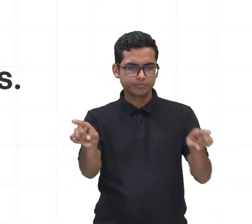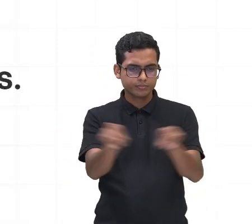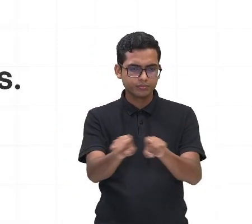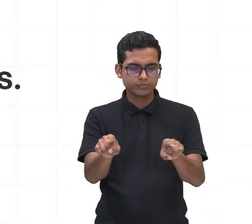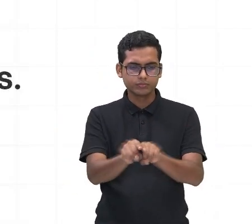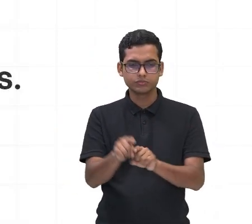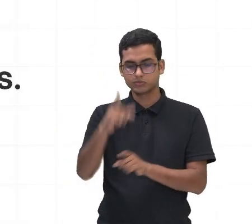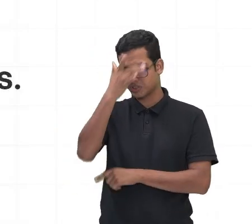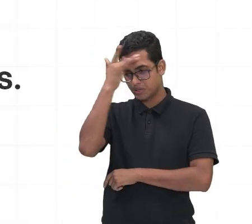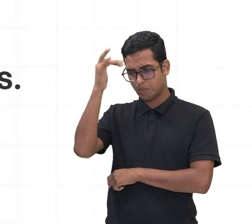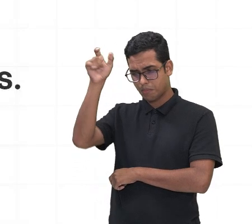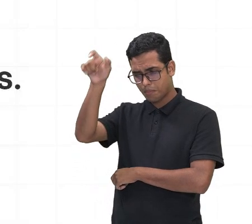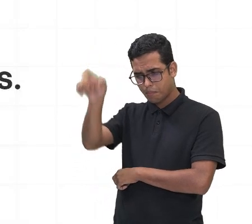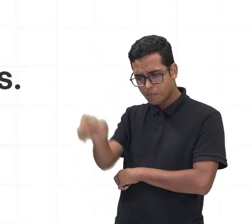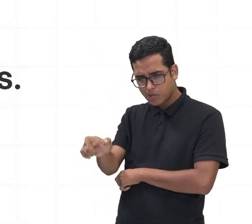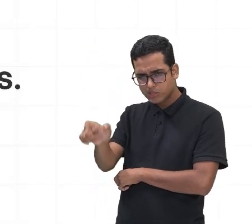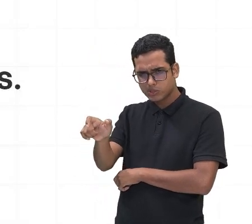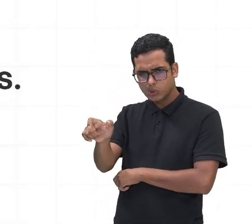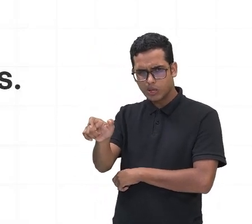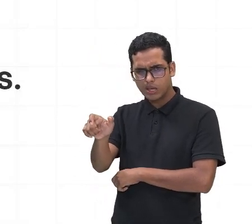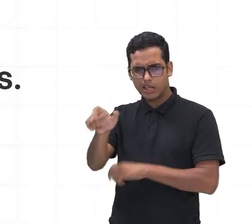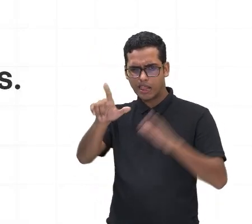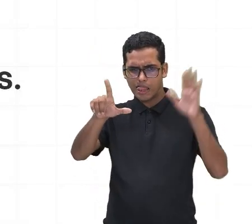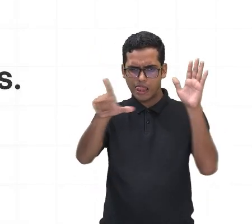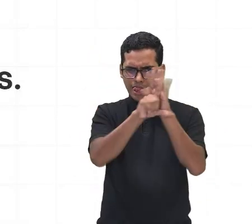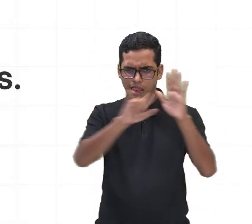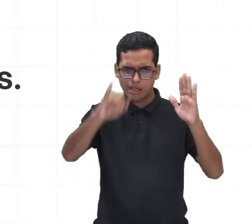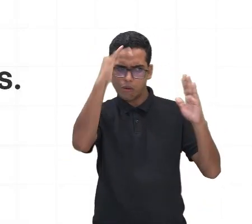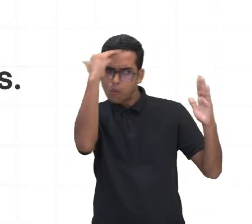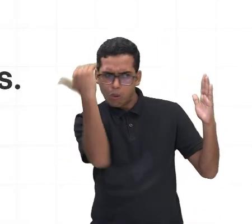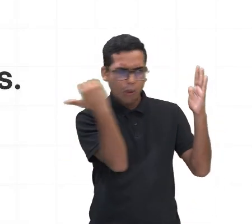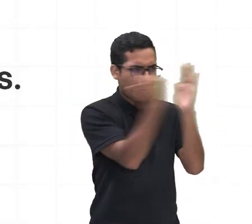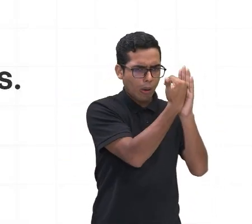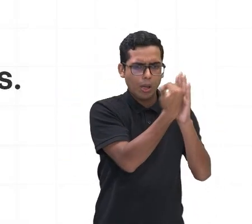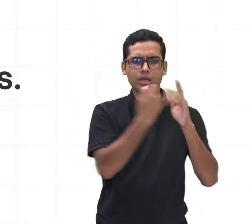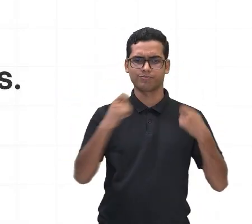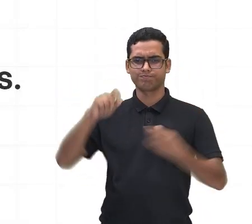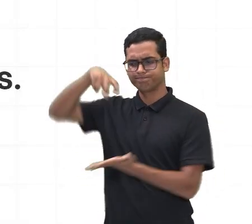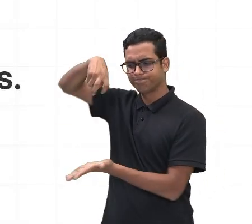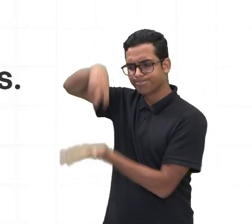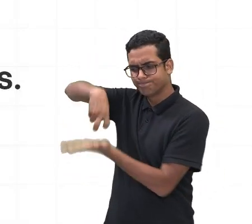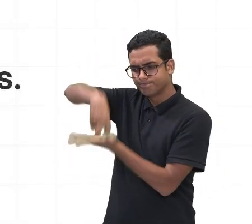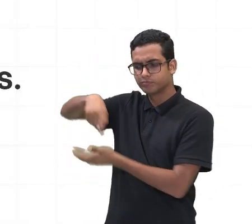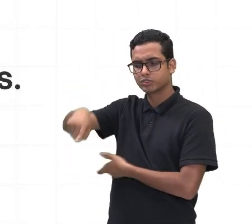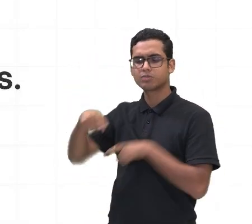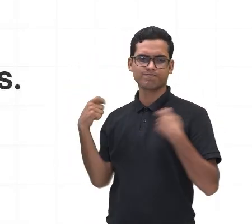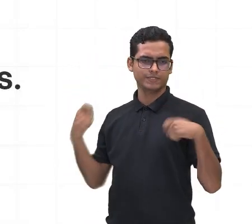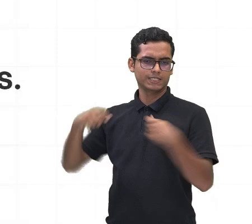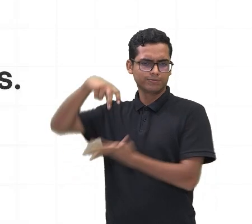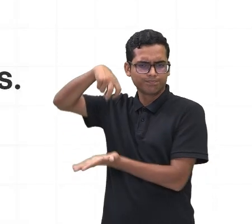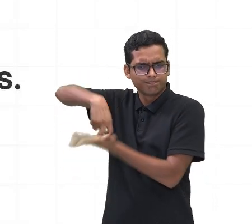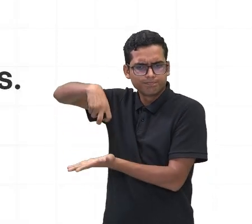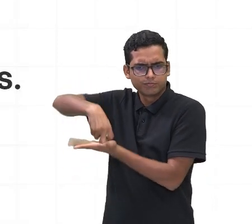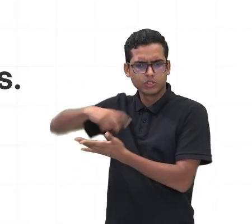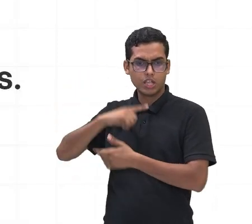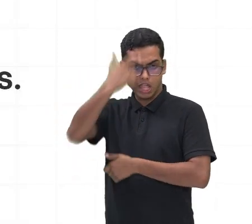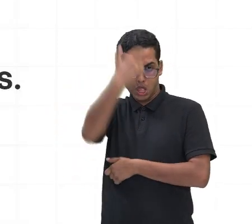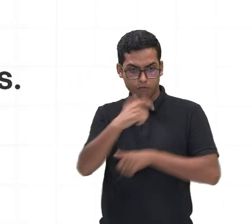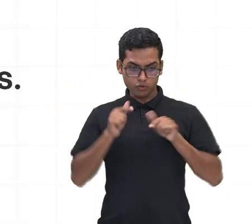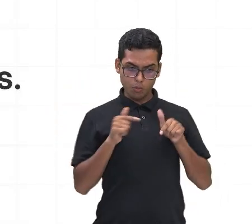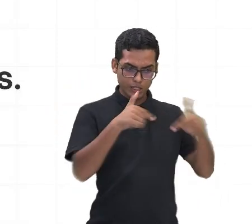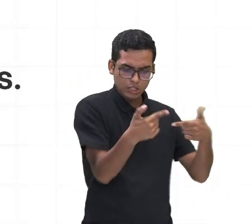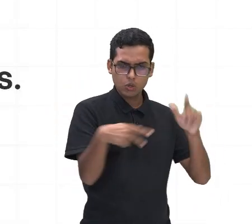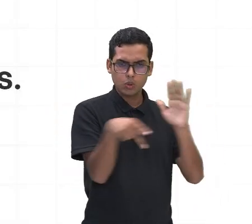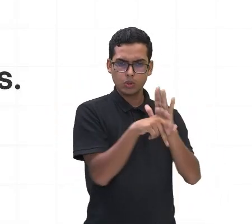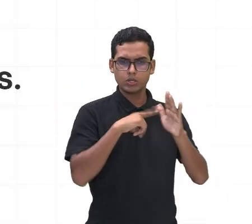que desrespeitam as leis. É preciso que haja uma punição. Quando eu cometo um crime de intolerância religiosa, eu preciso